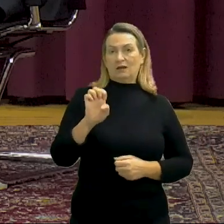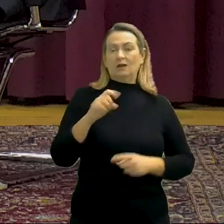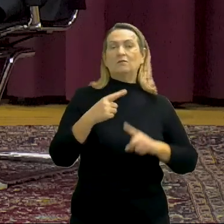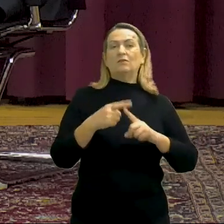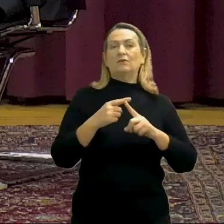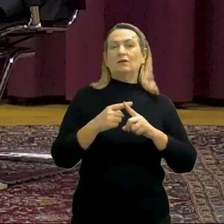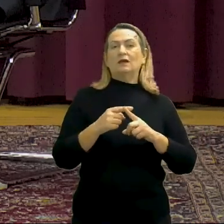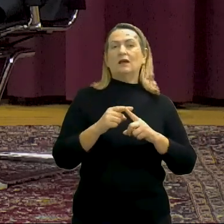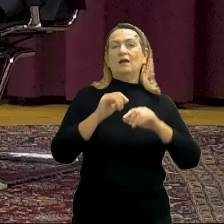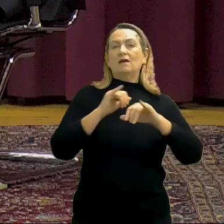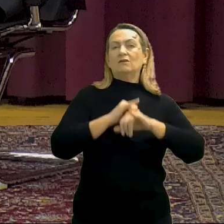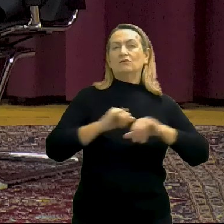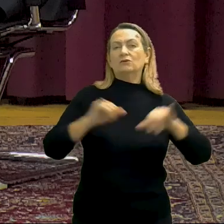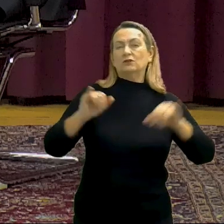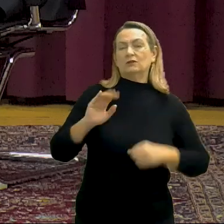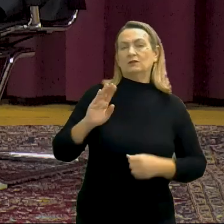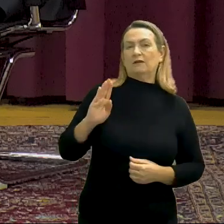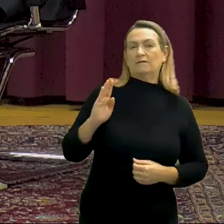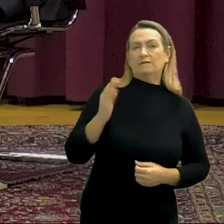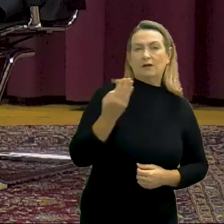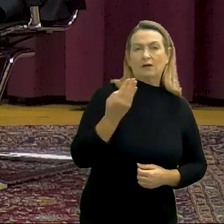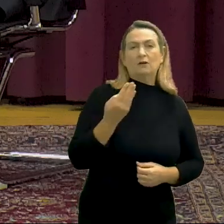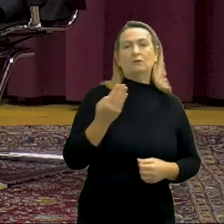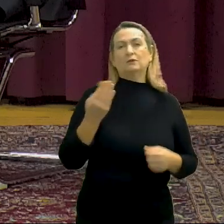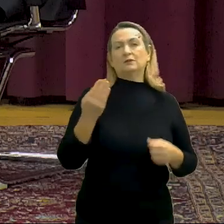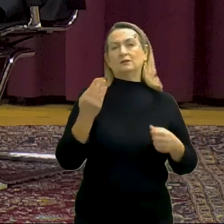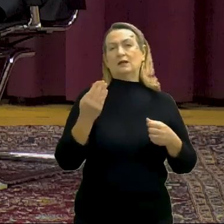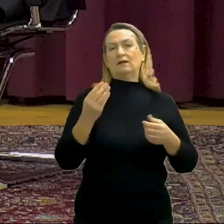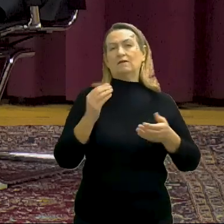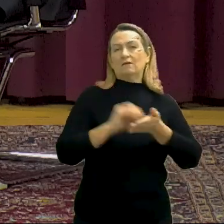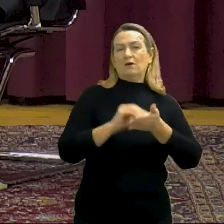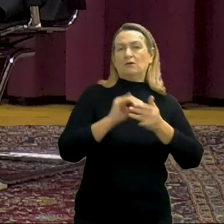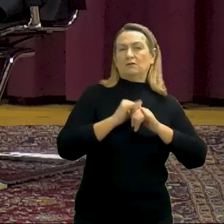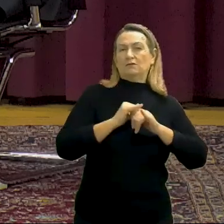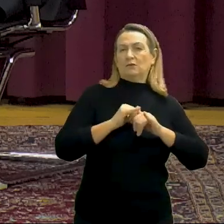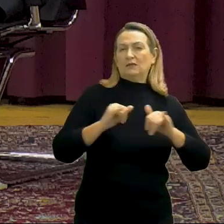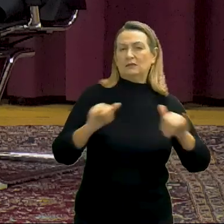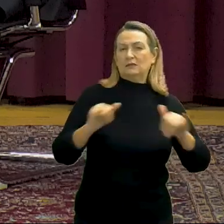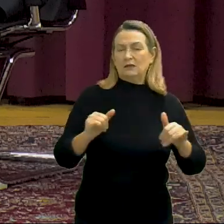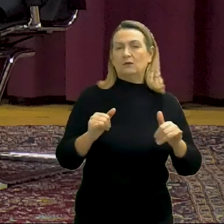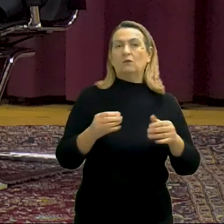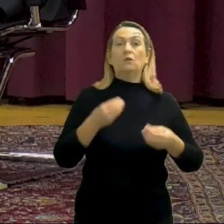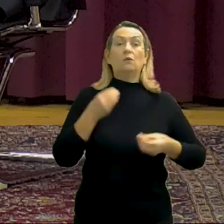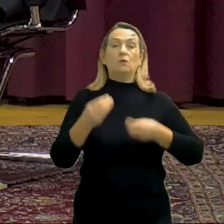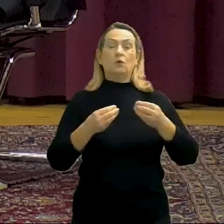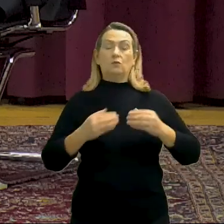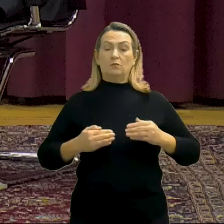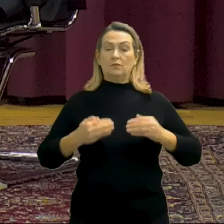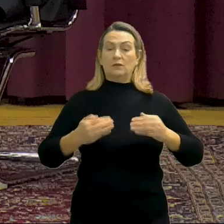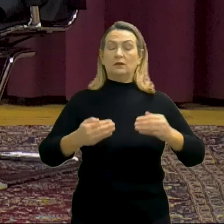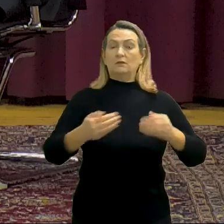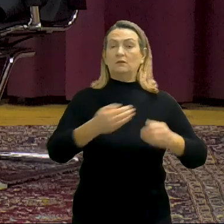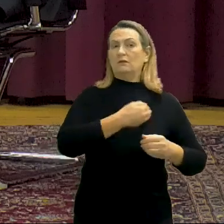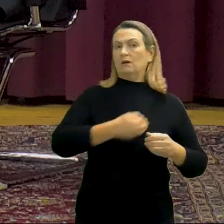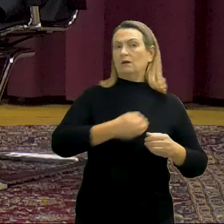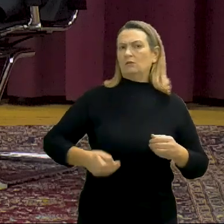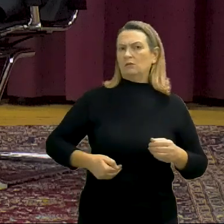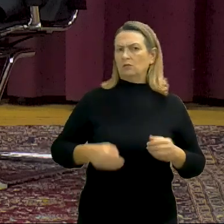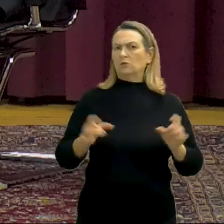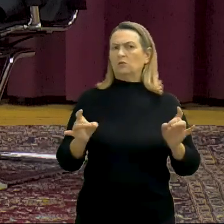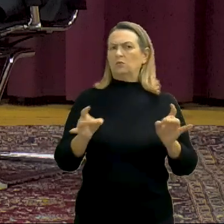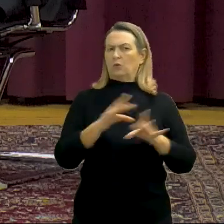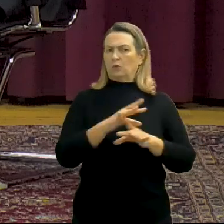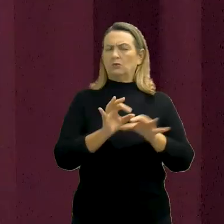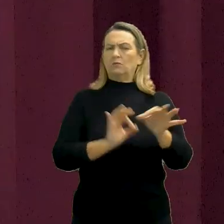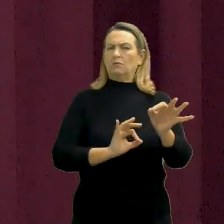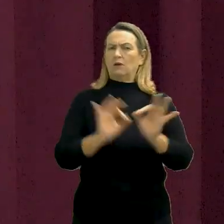News da do Deep fake Como que o ministério público está preparado para atuar nessa sobre